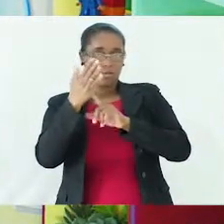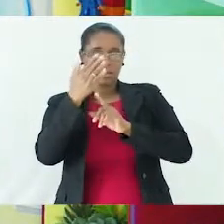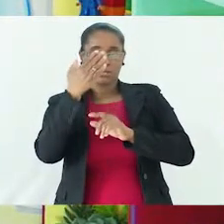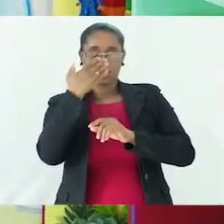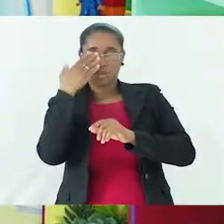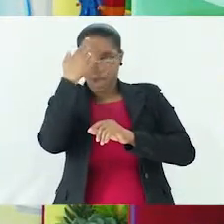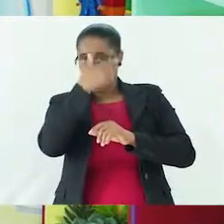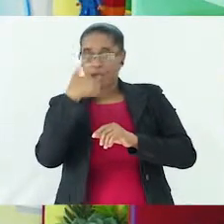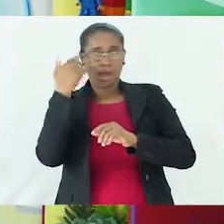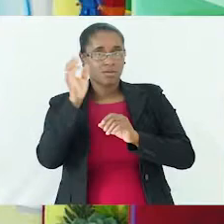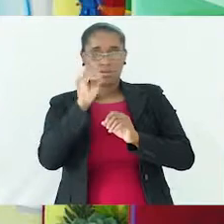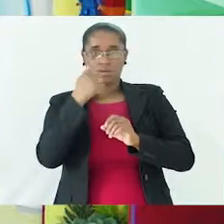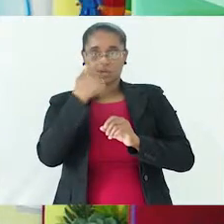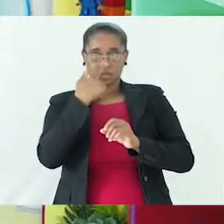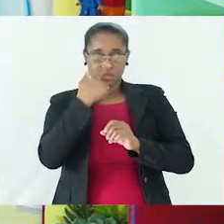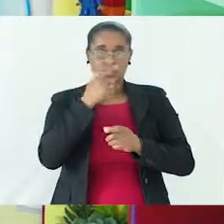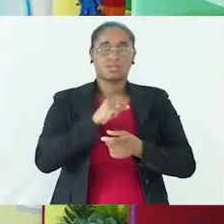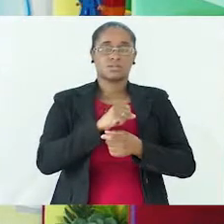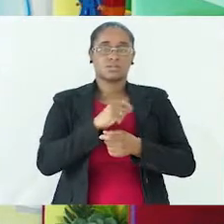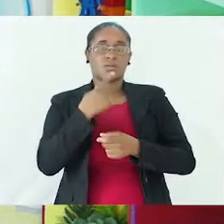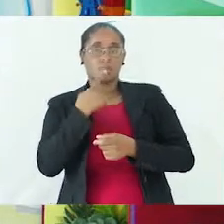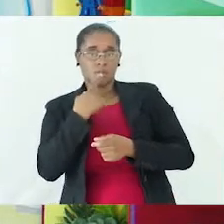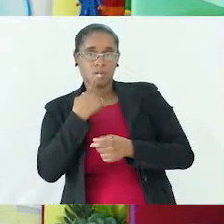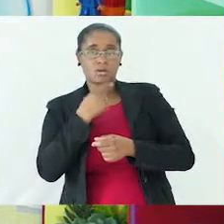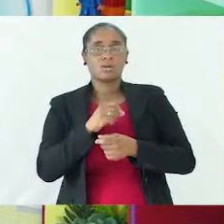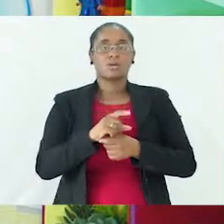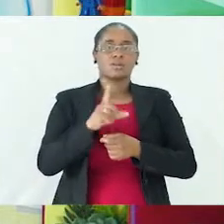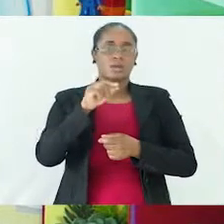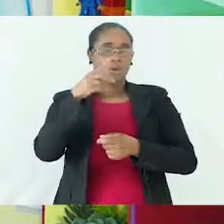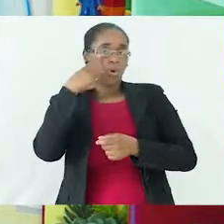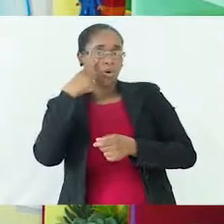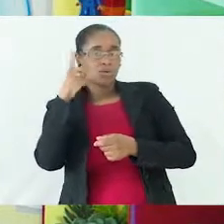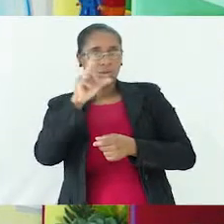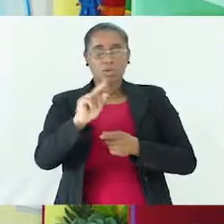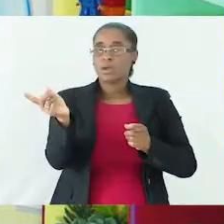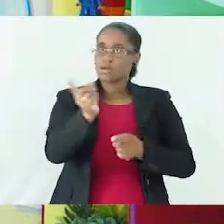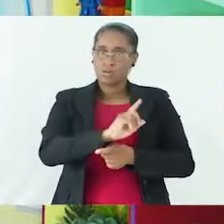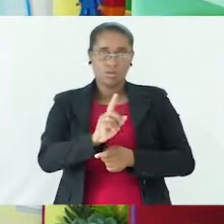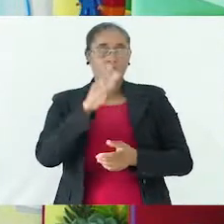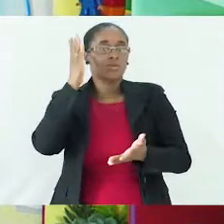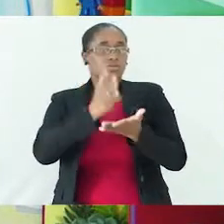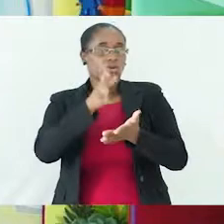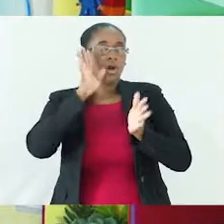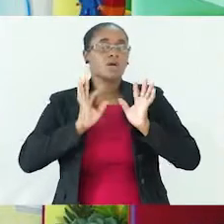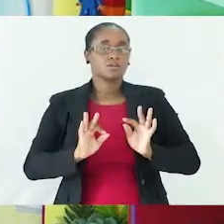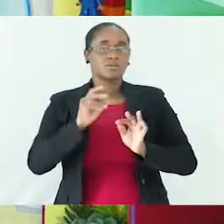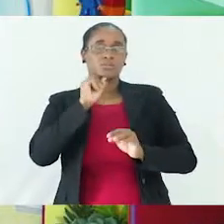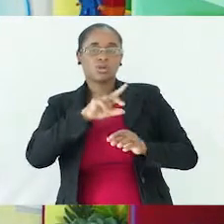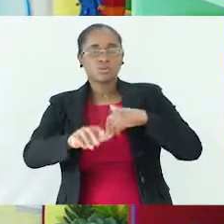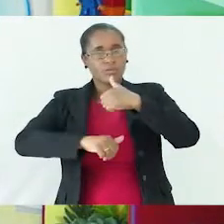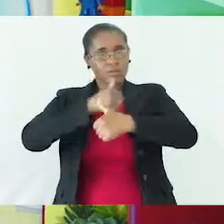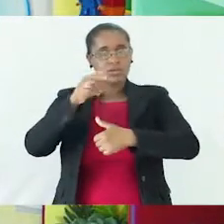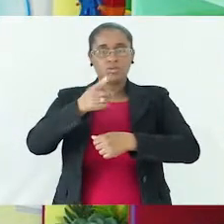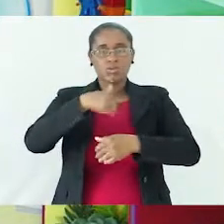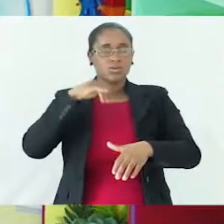à cara, ao nariz, à boca, nem aos olhos. Só assim podemos vencer o